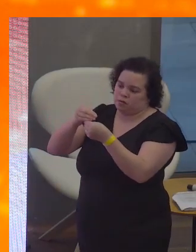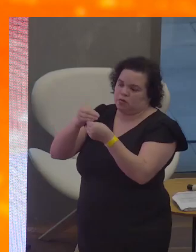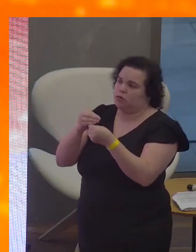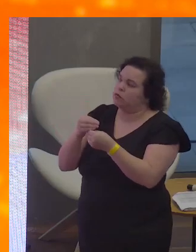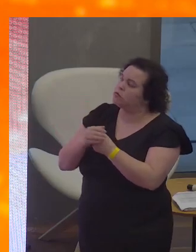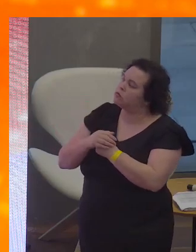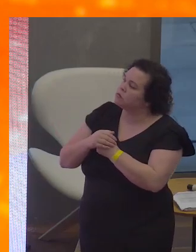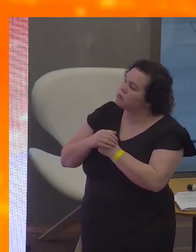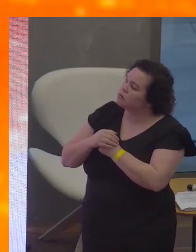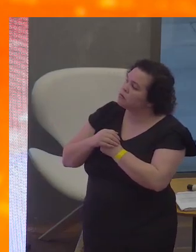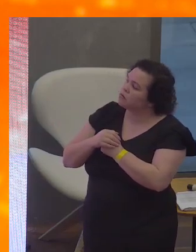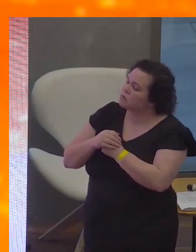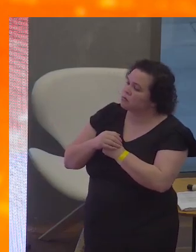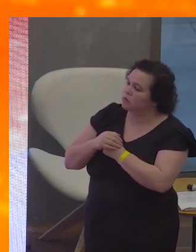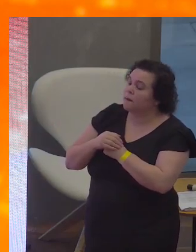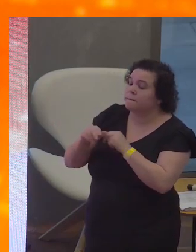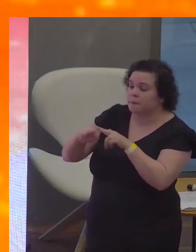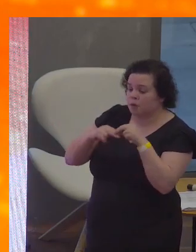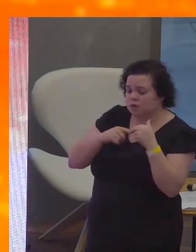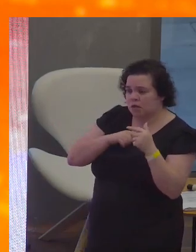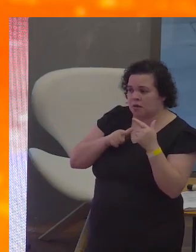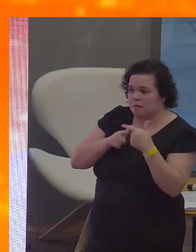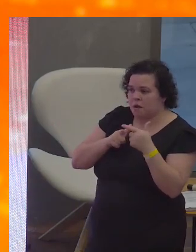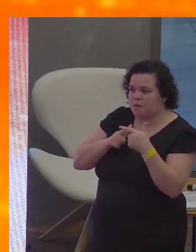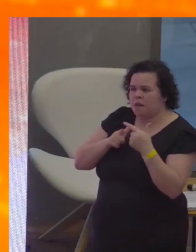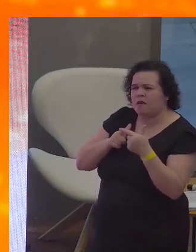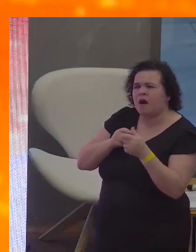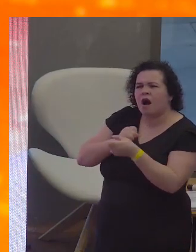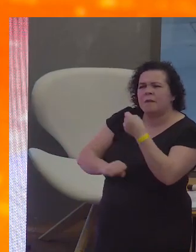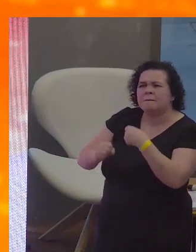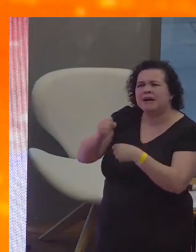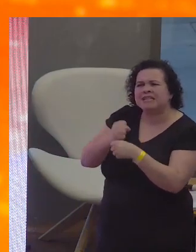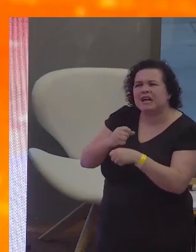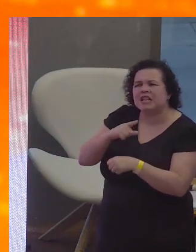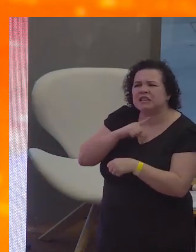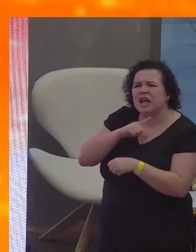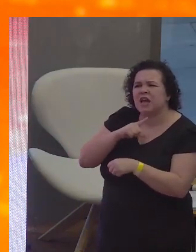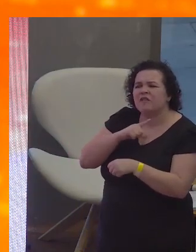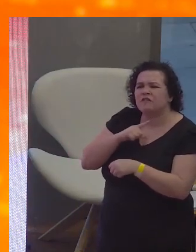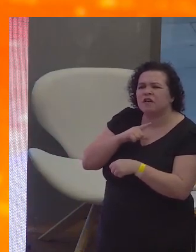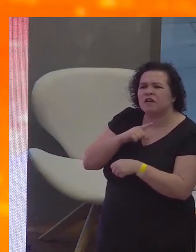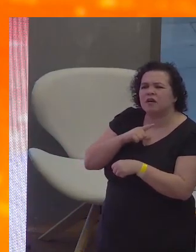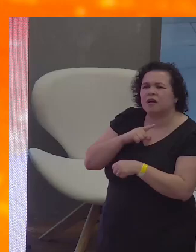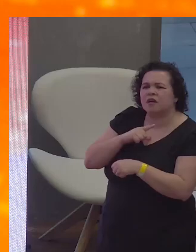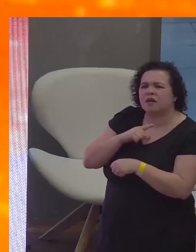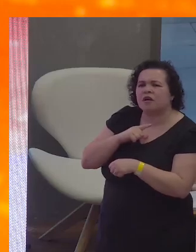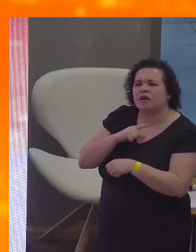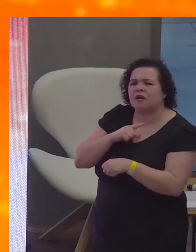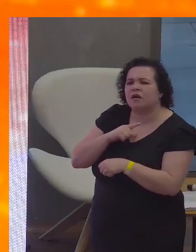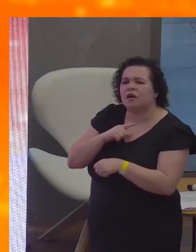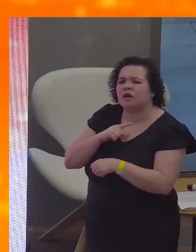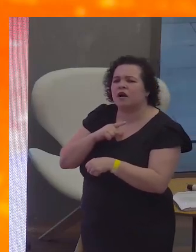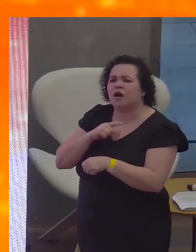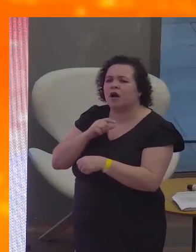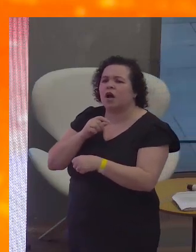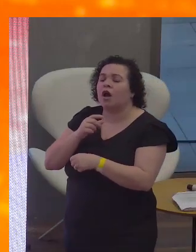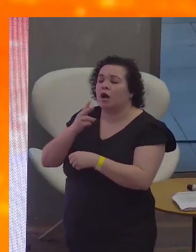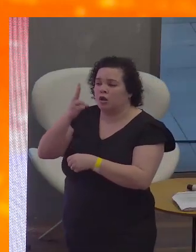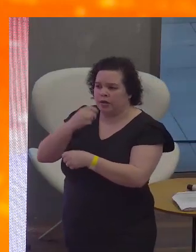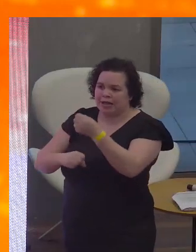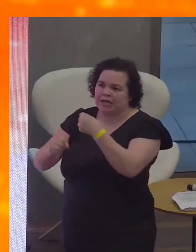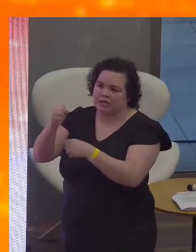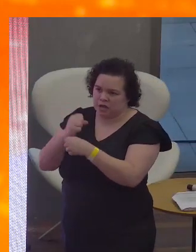isso que a gente tem alguns problemas. Foi ano passado que teve a questão da Iutânia, da Ashwagandha, ou ano retrasado?